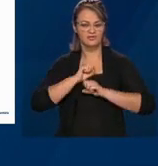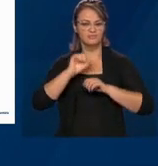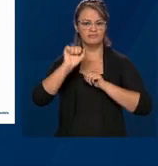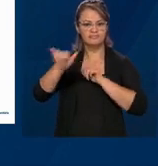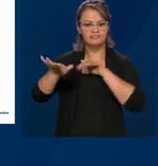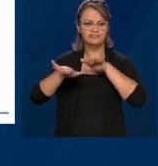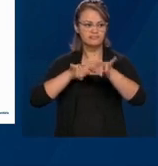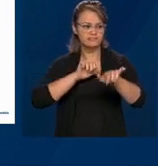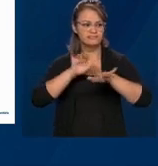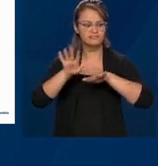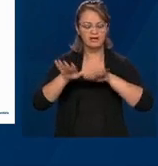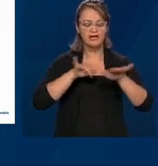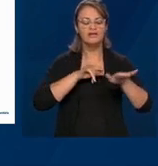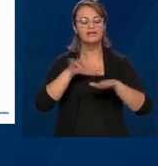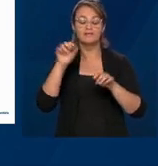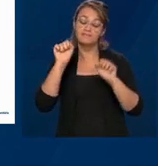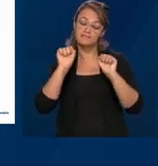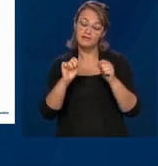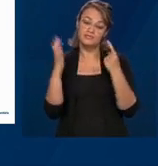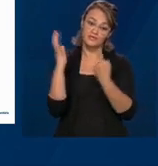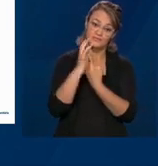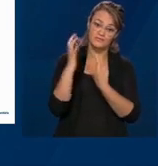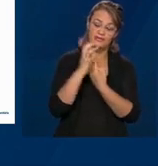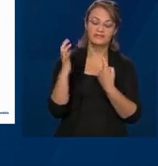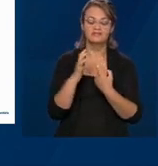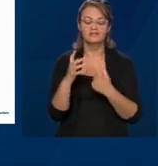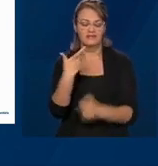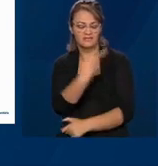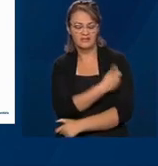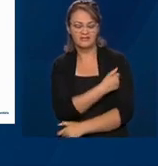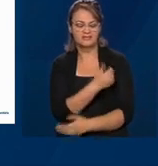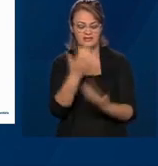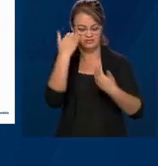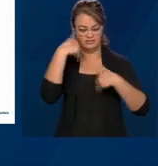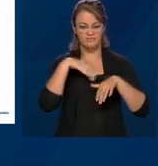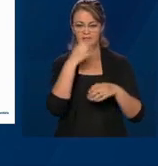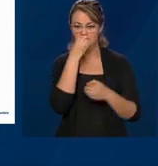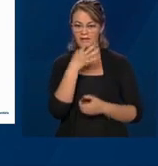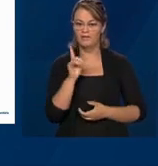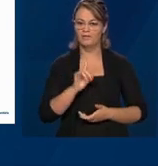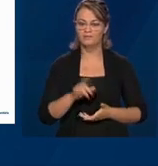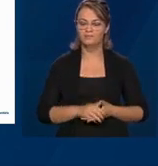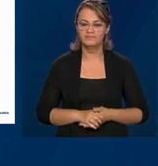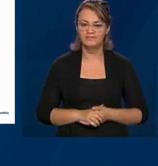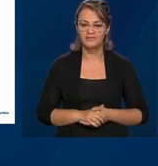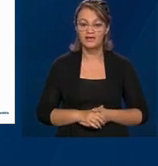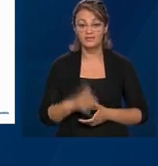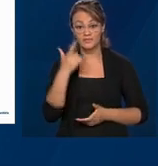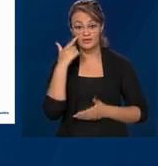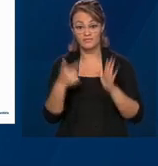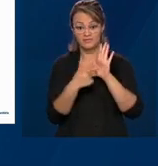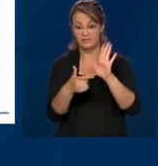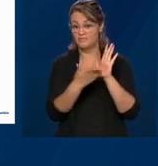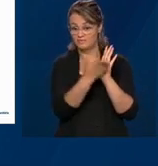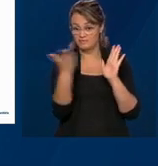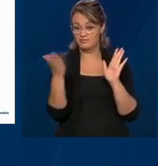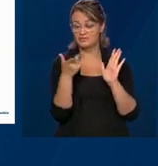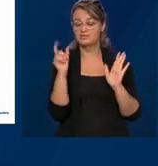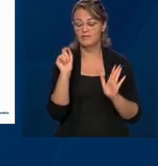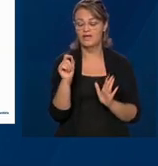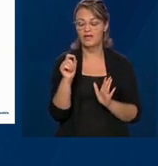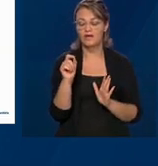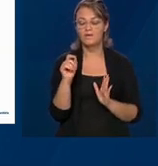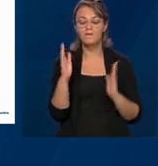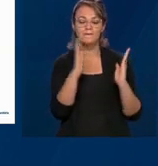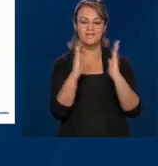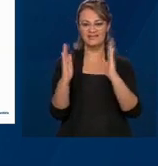isso pode impactar na eficácia da vacina. A incerteza que a gente quer compartilhar com os senhores é essa, a duração da